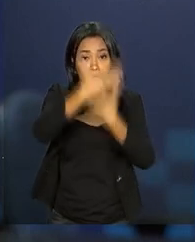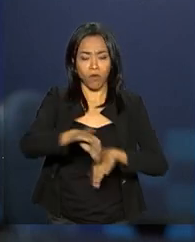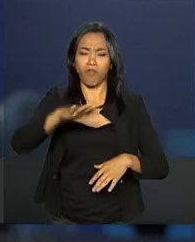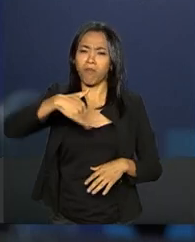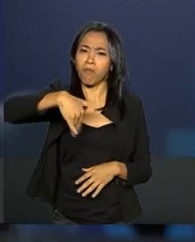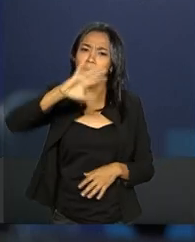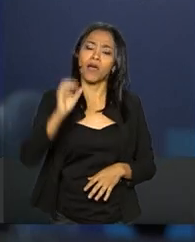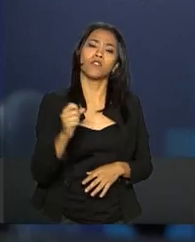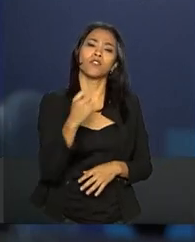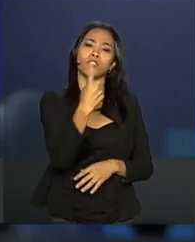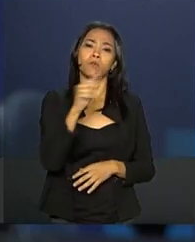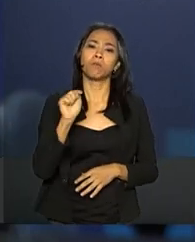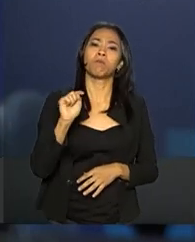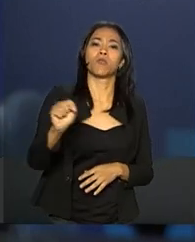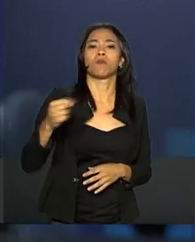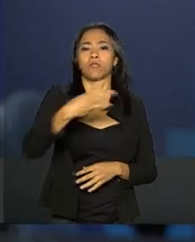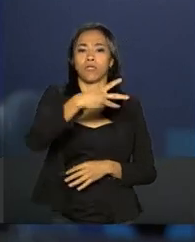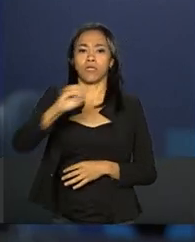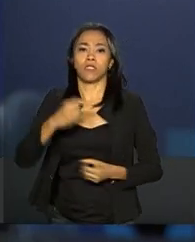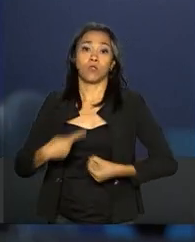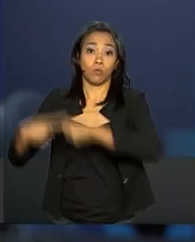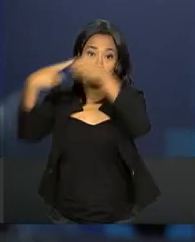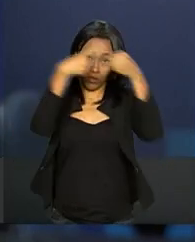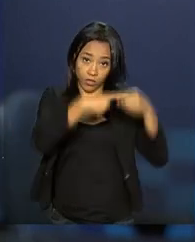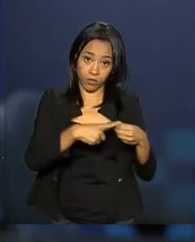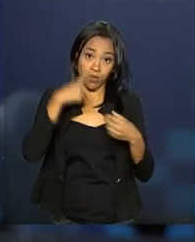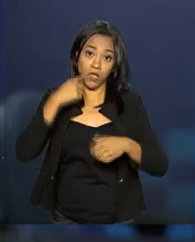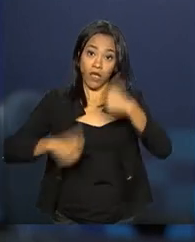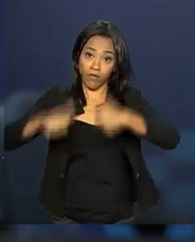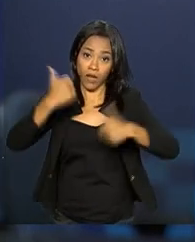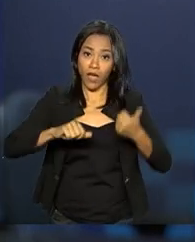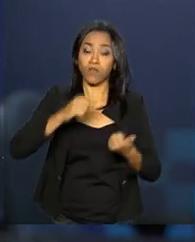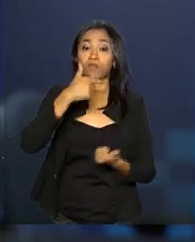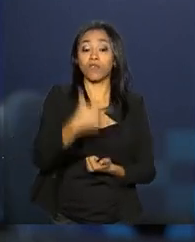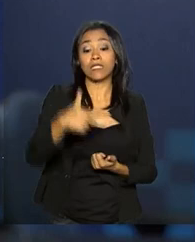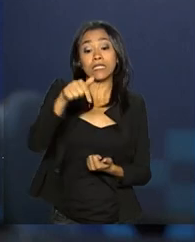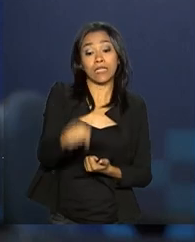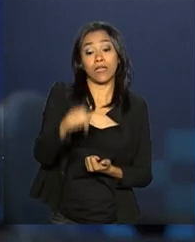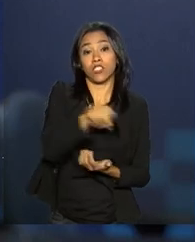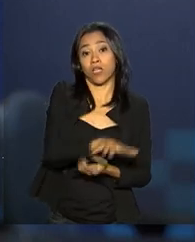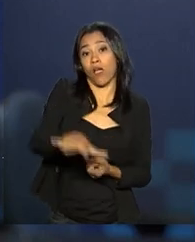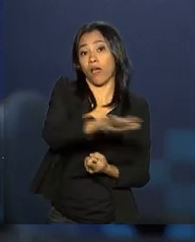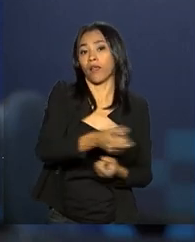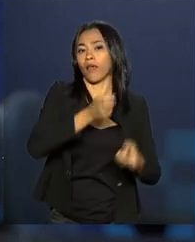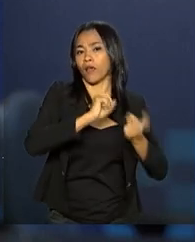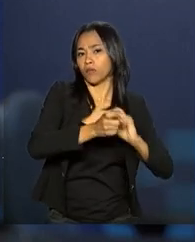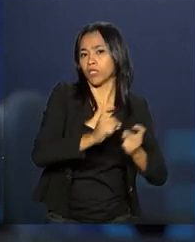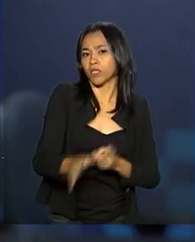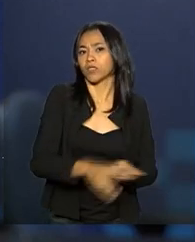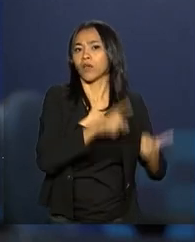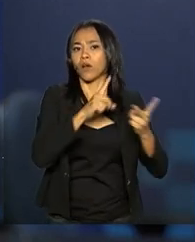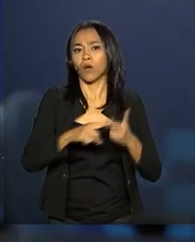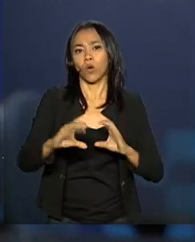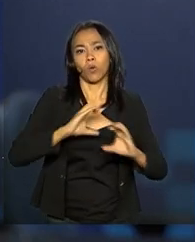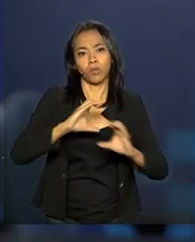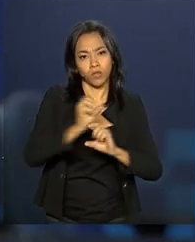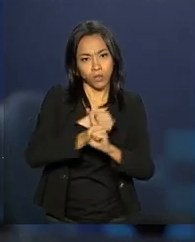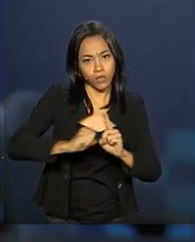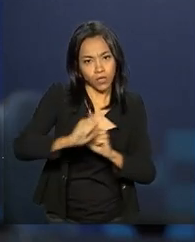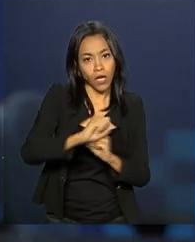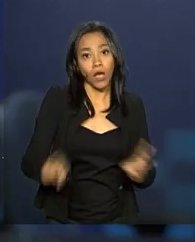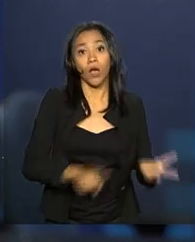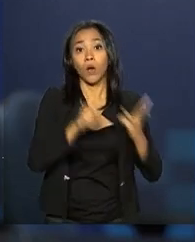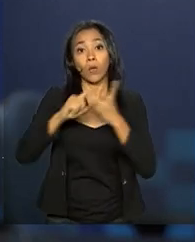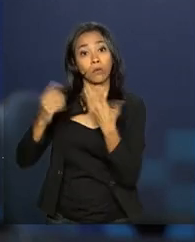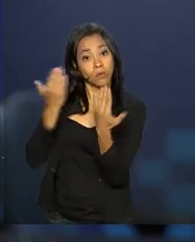.300 municípios e avaliaram 27 áreas de conhecimento, como administração, comunicação social e